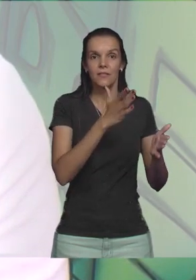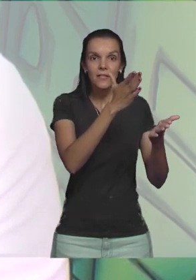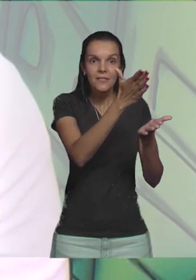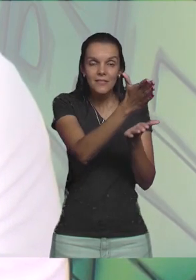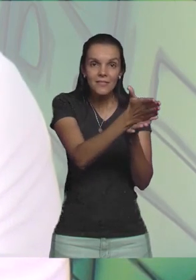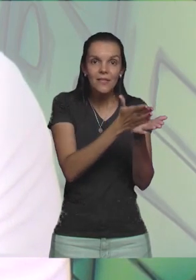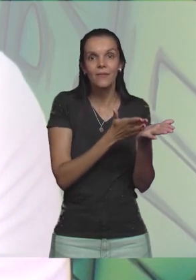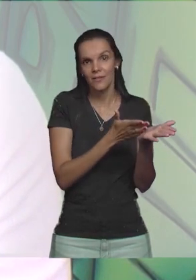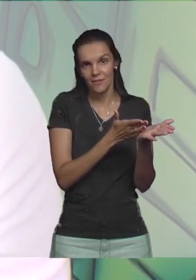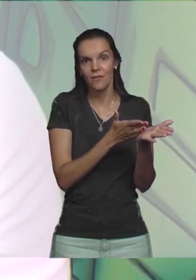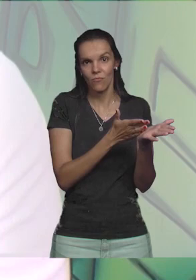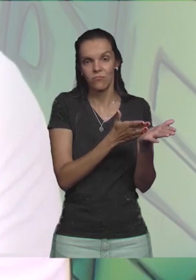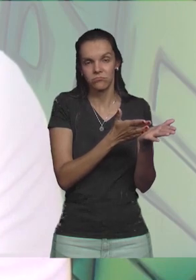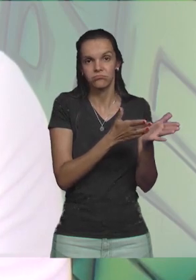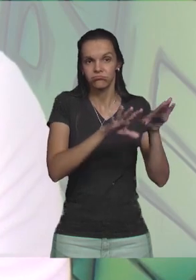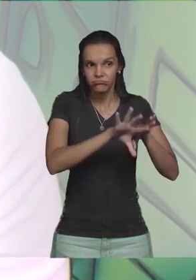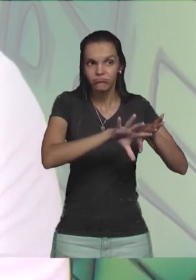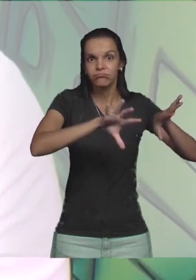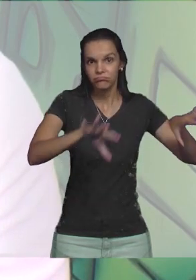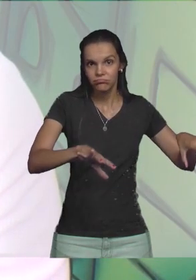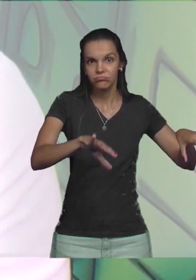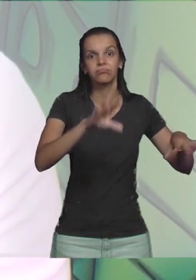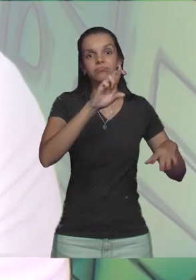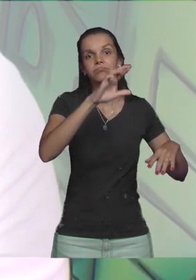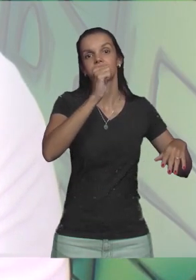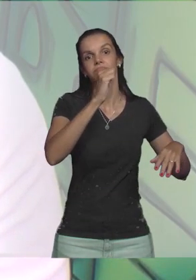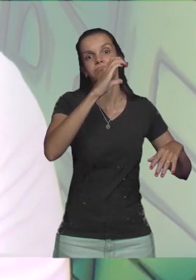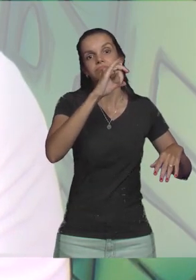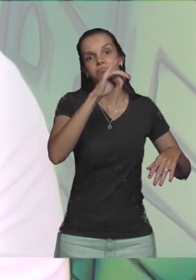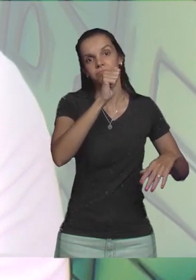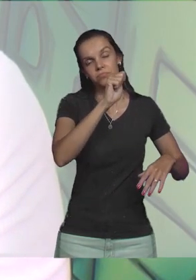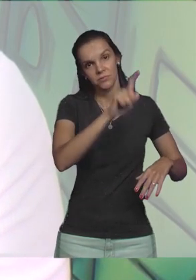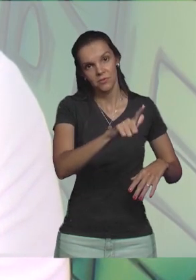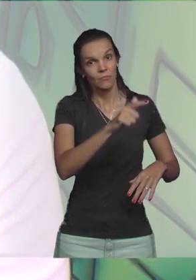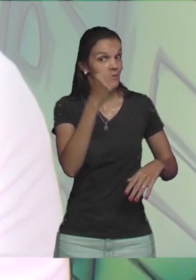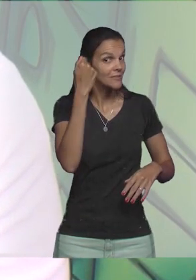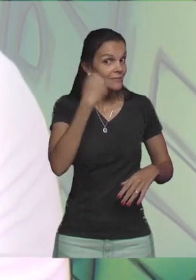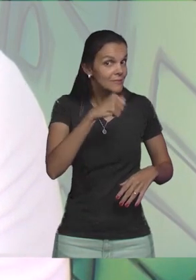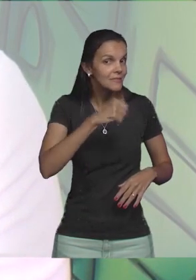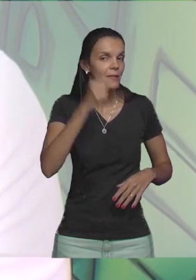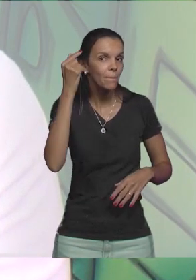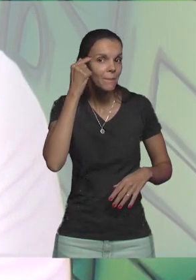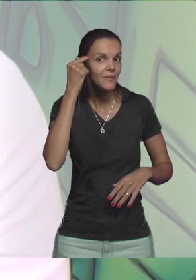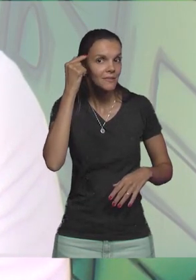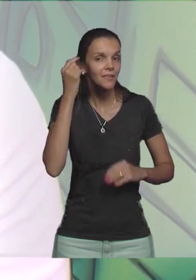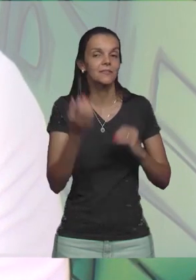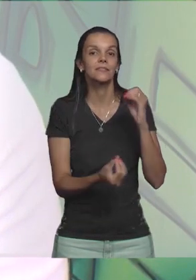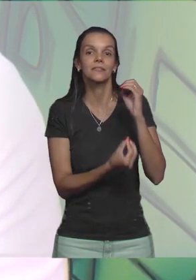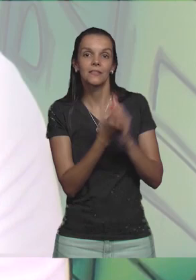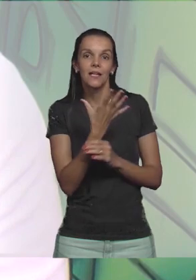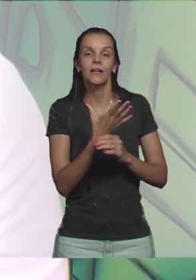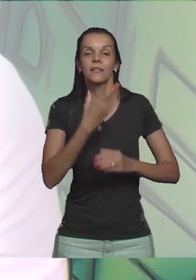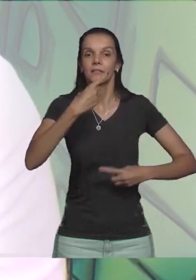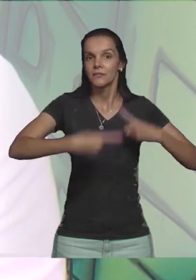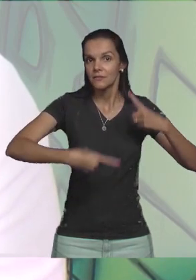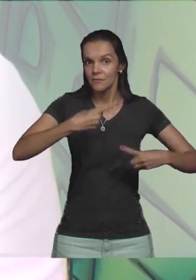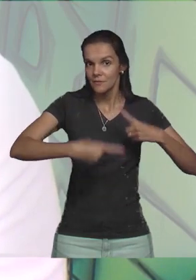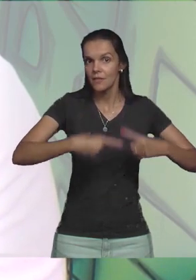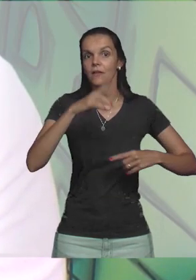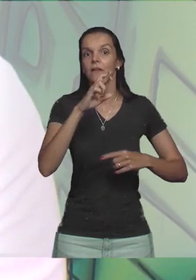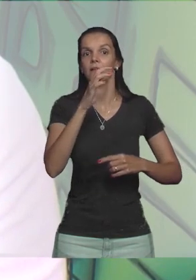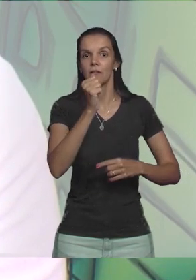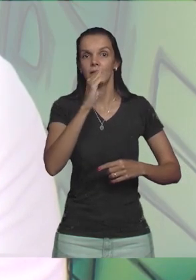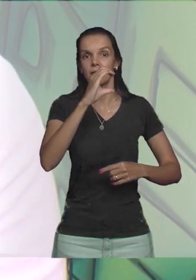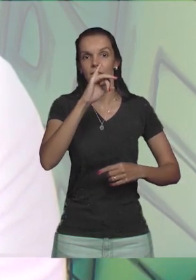população. Então, a partir do momento em que a gente continuar falando de violência, sem pensar, sem criar esse debate sério com